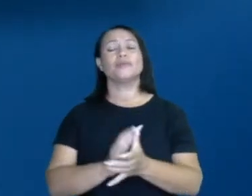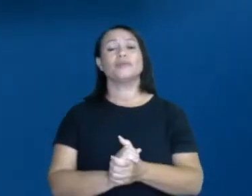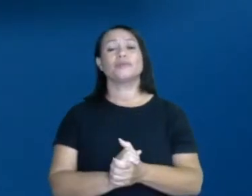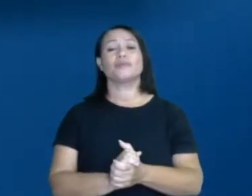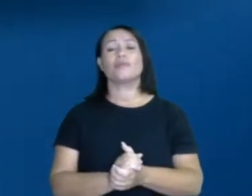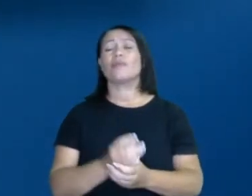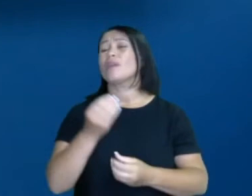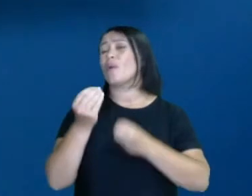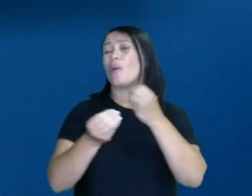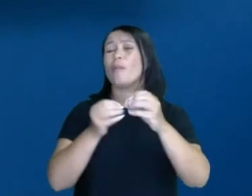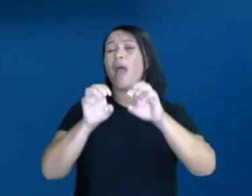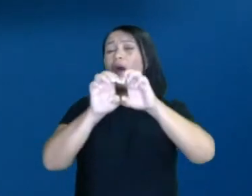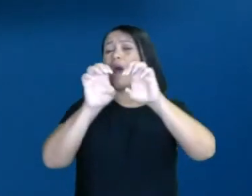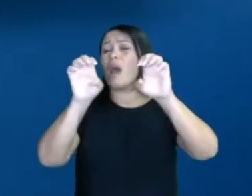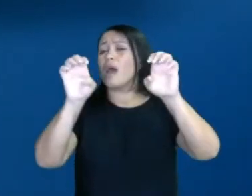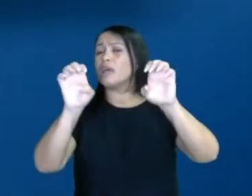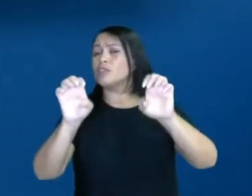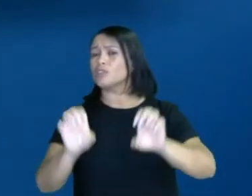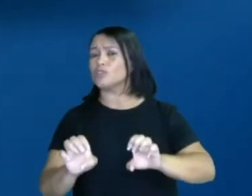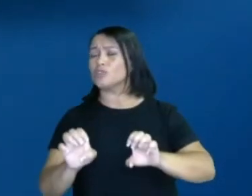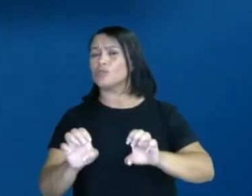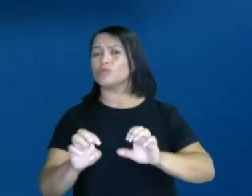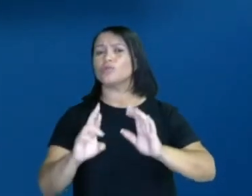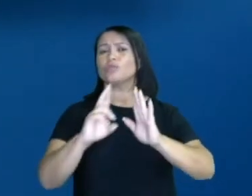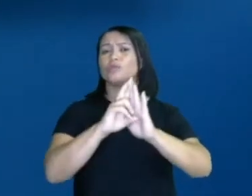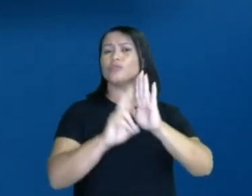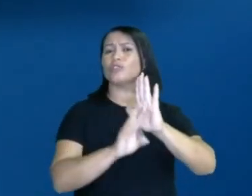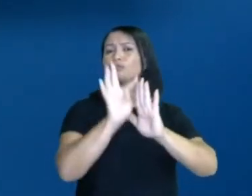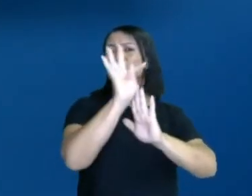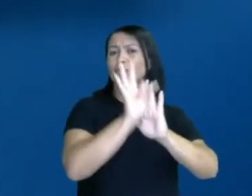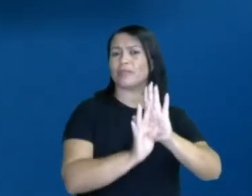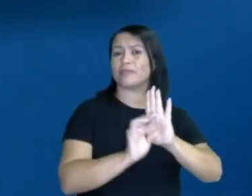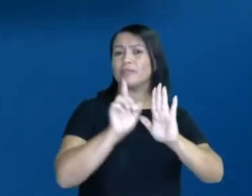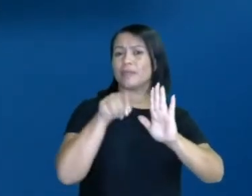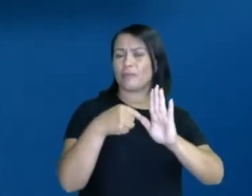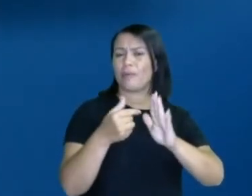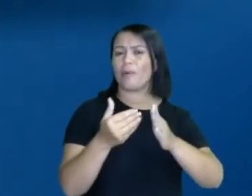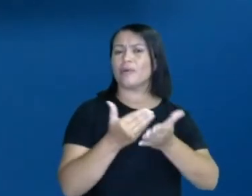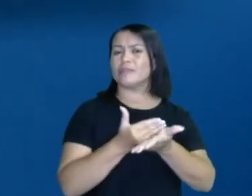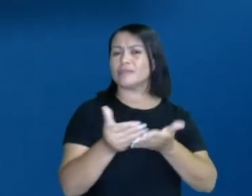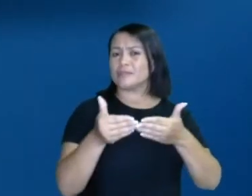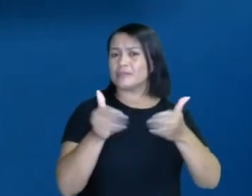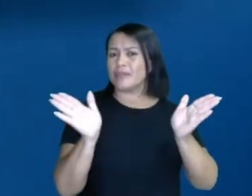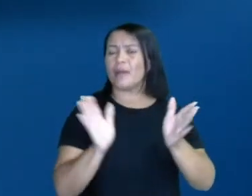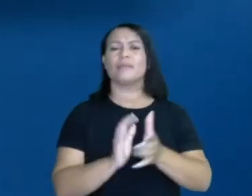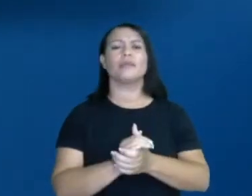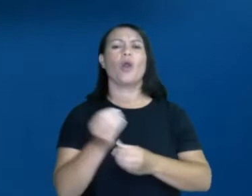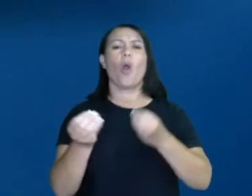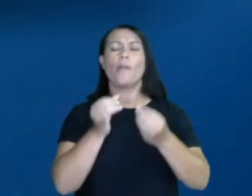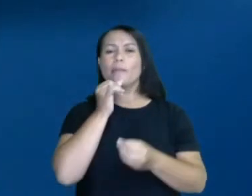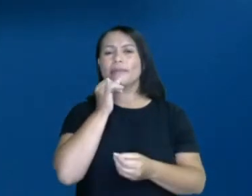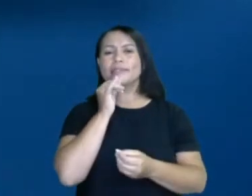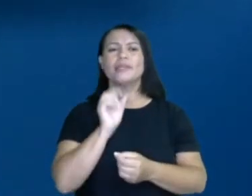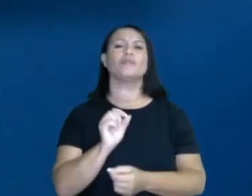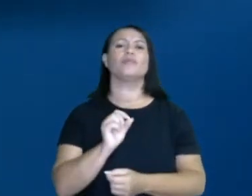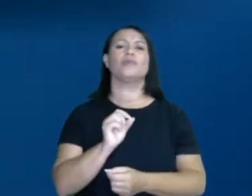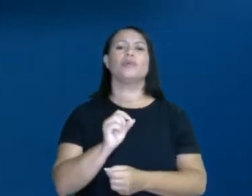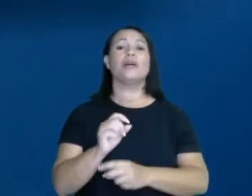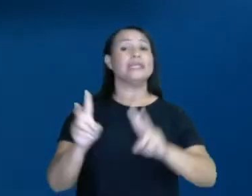E como é a estrutura dos textos normativos após a abertura? Eles vão seguir sempre essa sequência, ó,